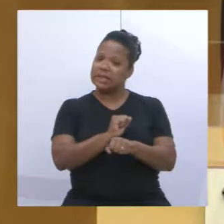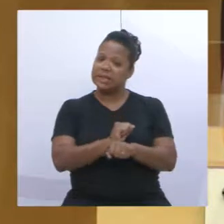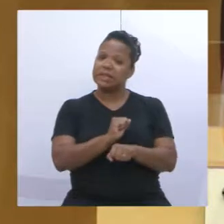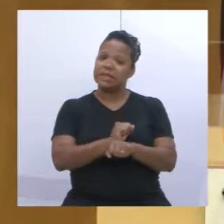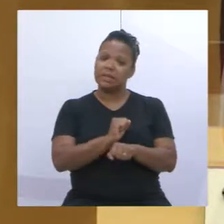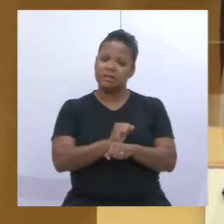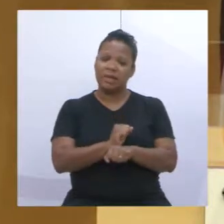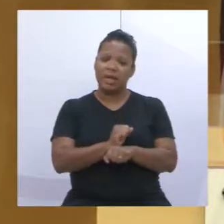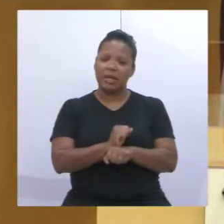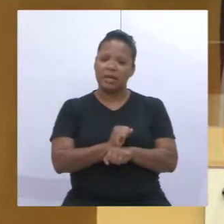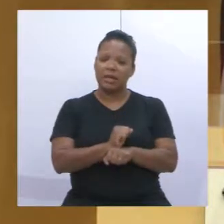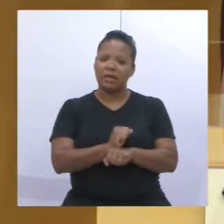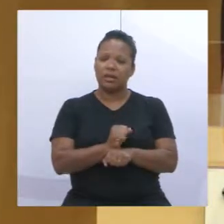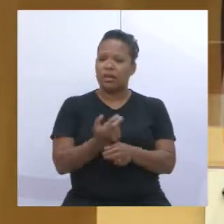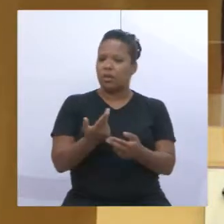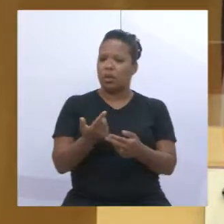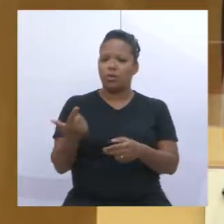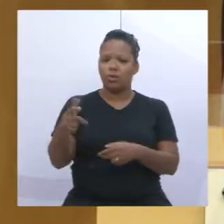qualquer munícipe.